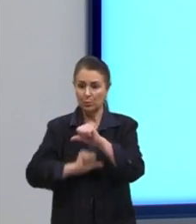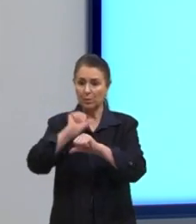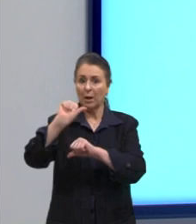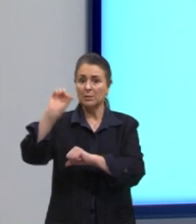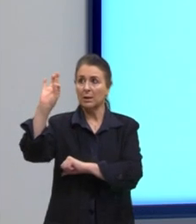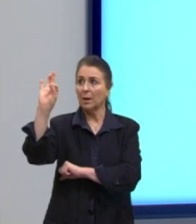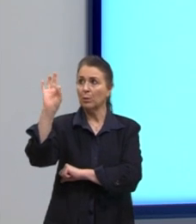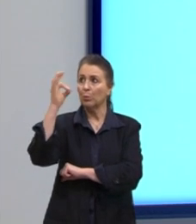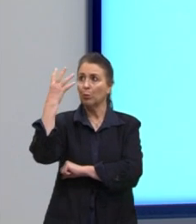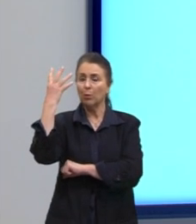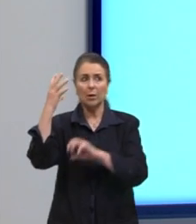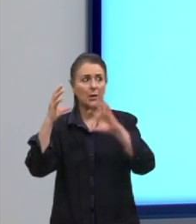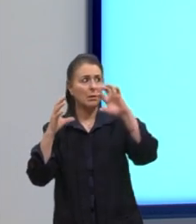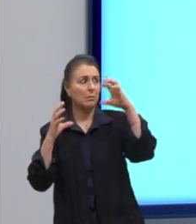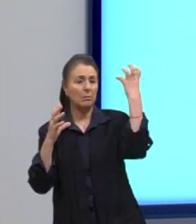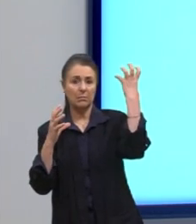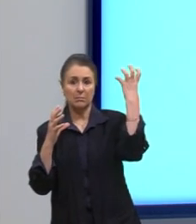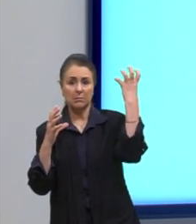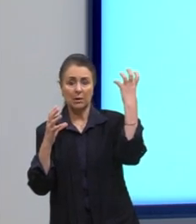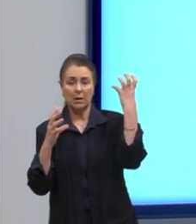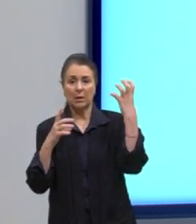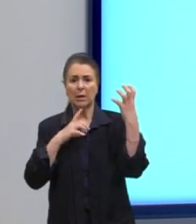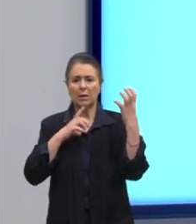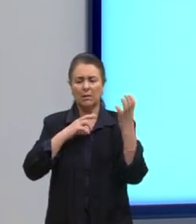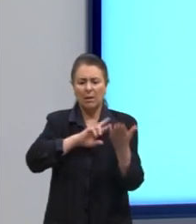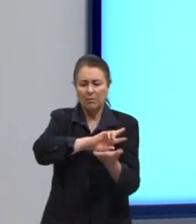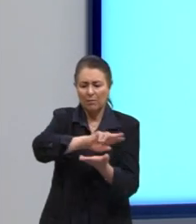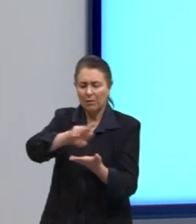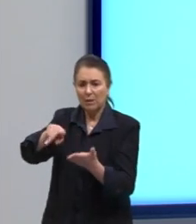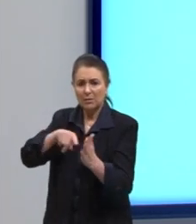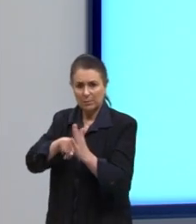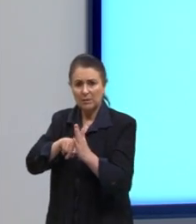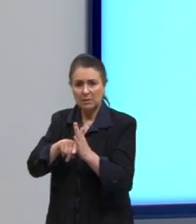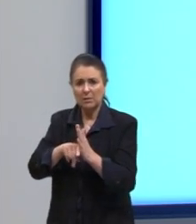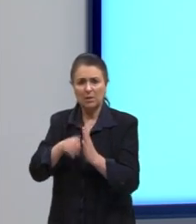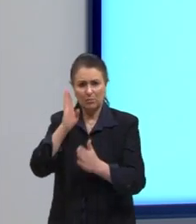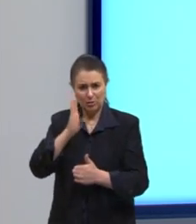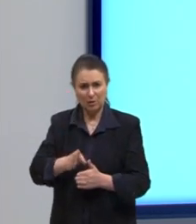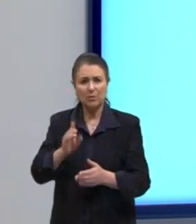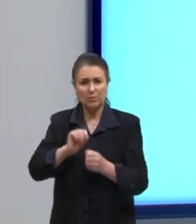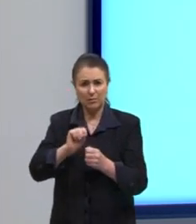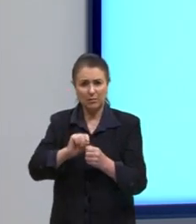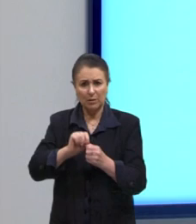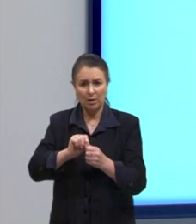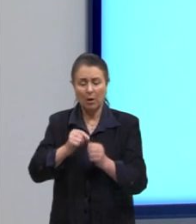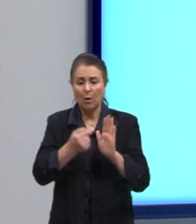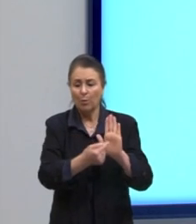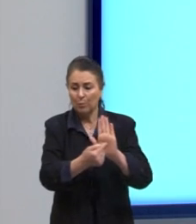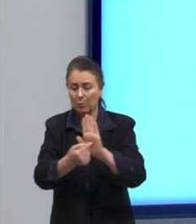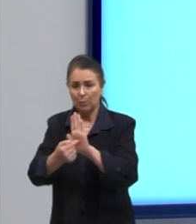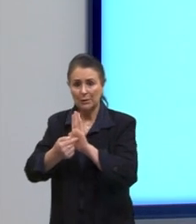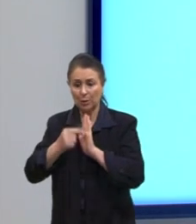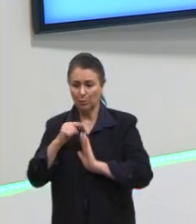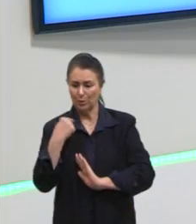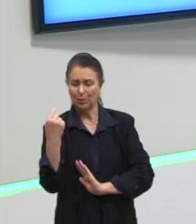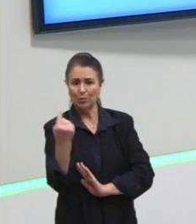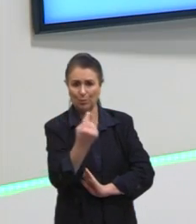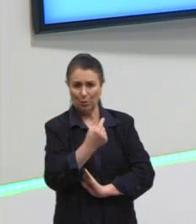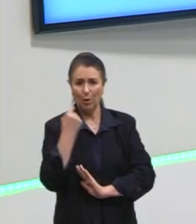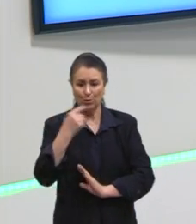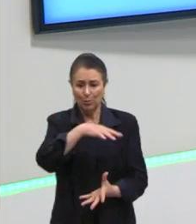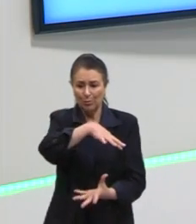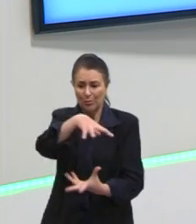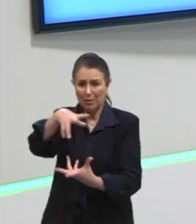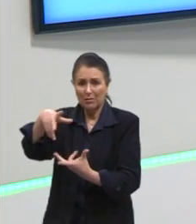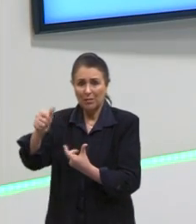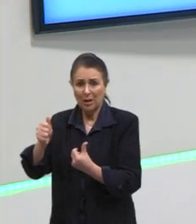então nós temos vários várias pesquisas sendo realizadas indicando que nós já estamos quase